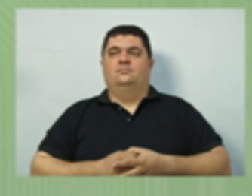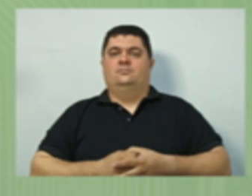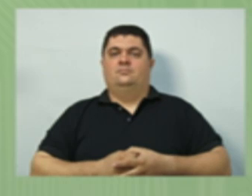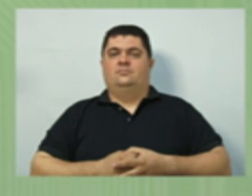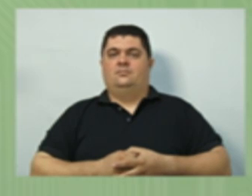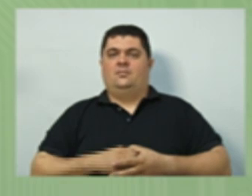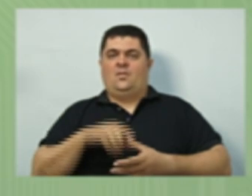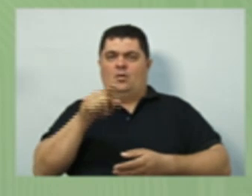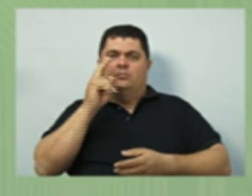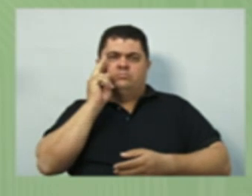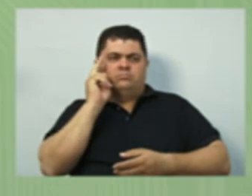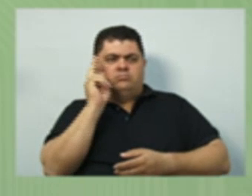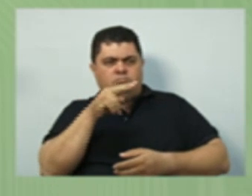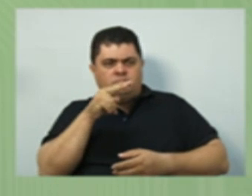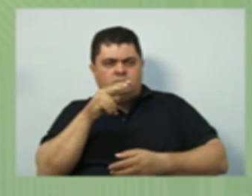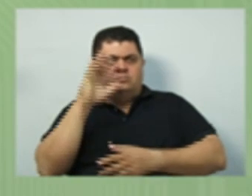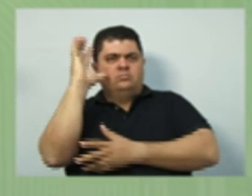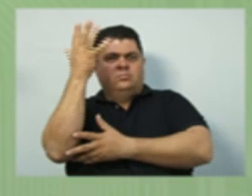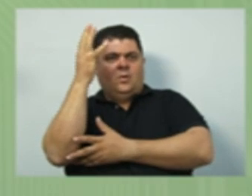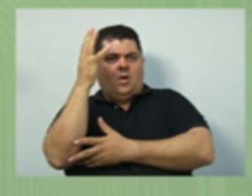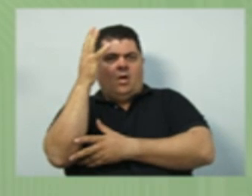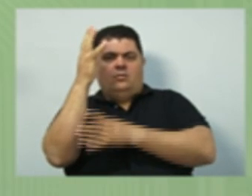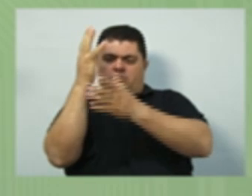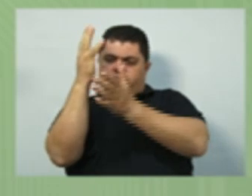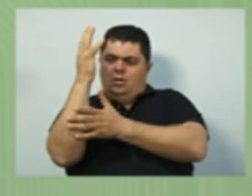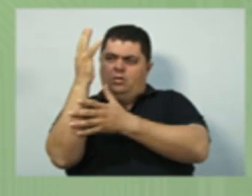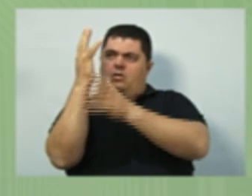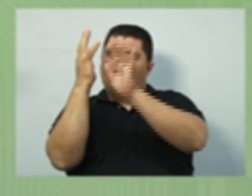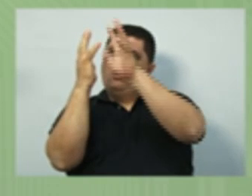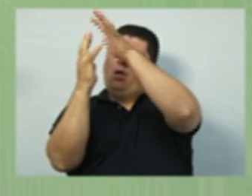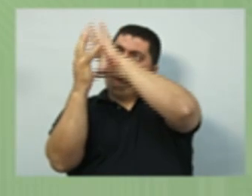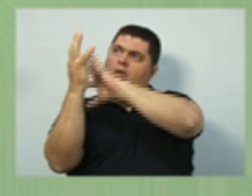Você vê a árvore, o tronco, as folhas,